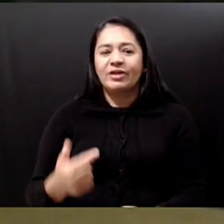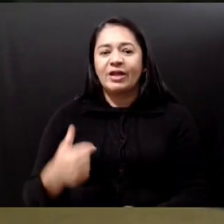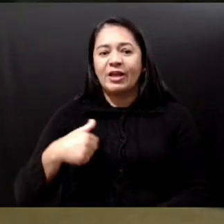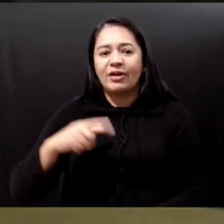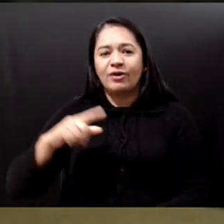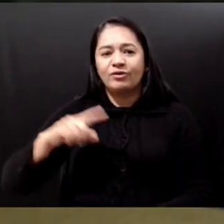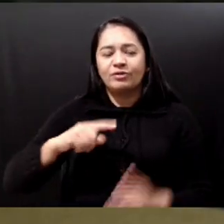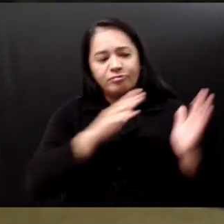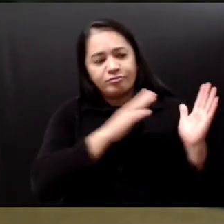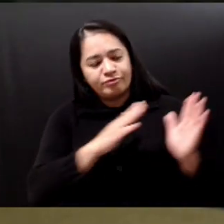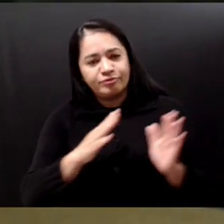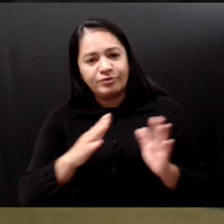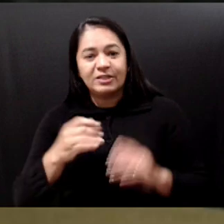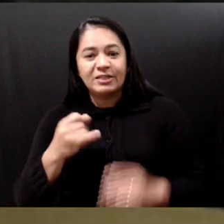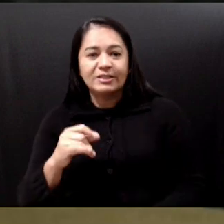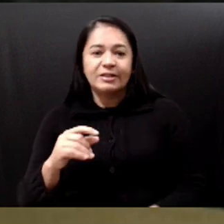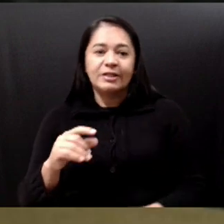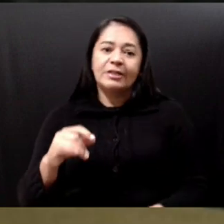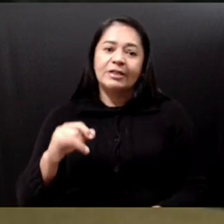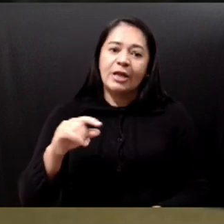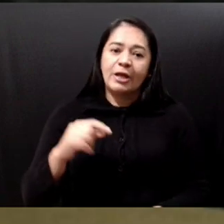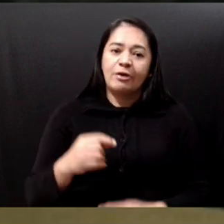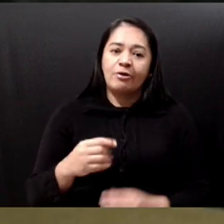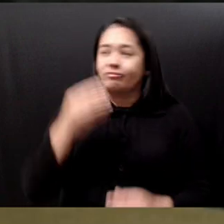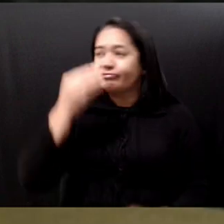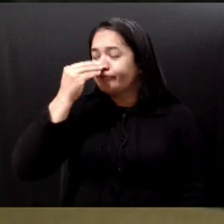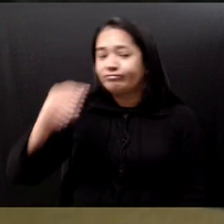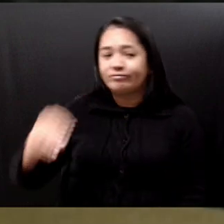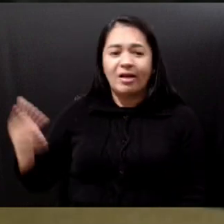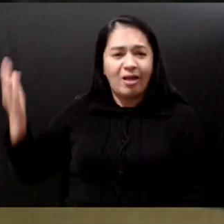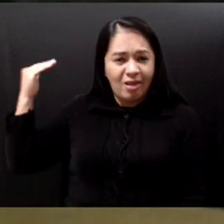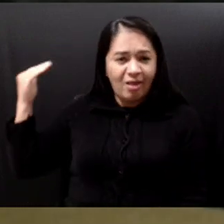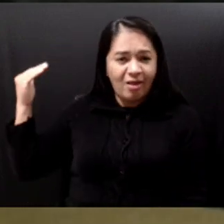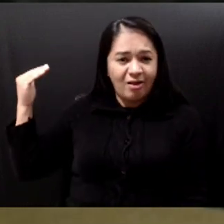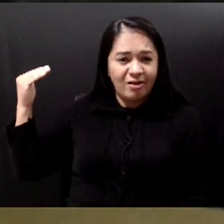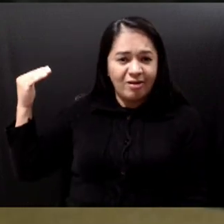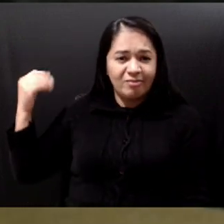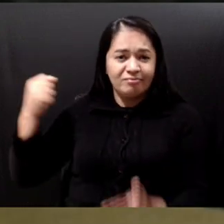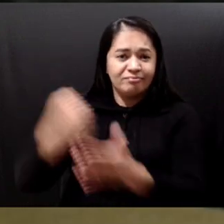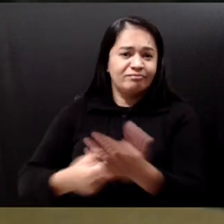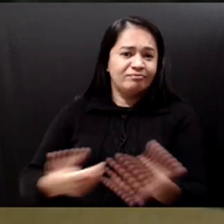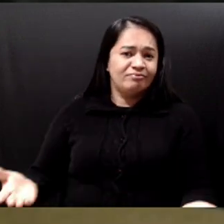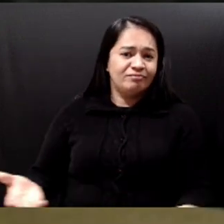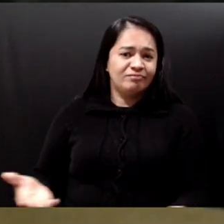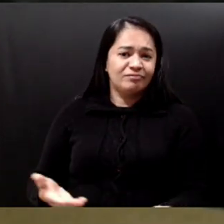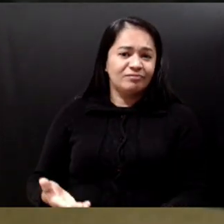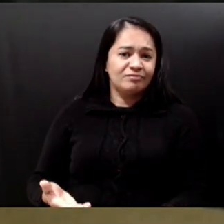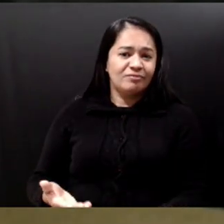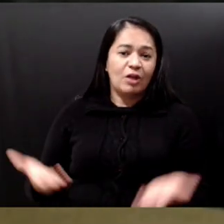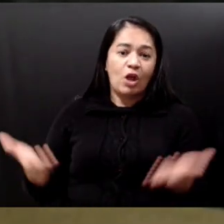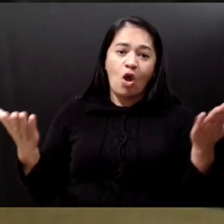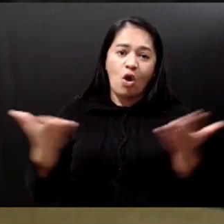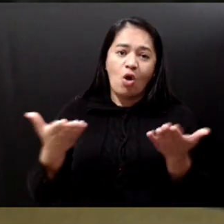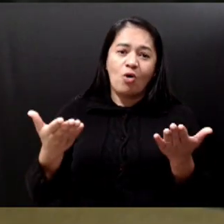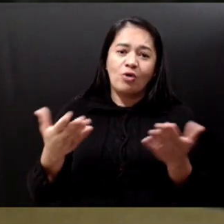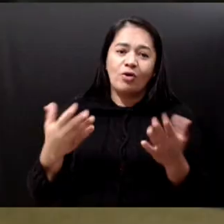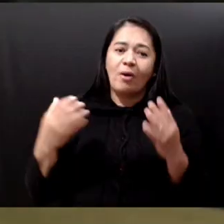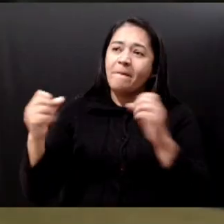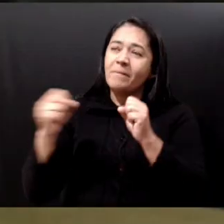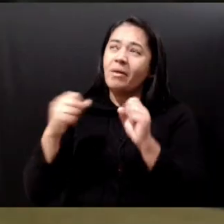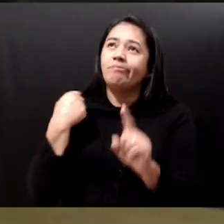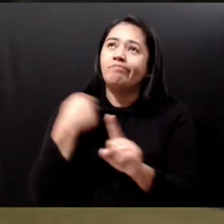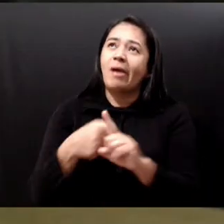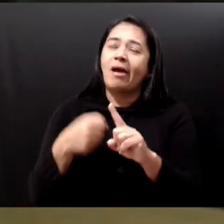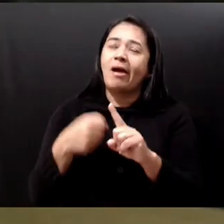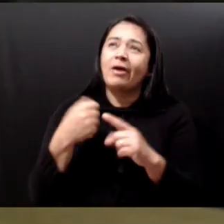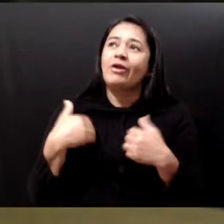eu tivesse desistido na primeira pancada, imagina, hoje pode bater, eu tô, ó, calejadíssima.